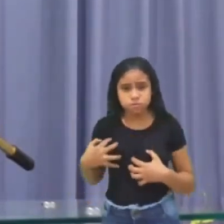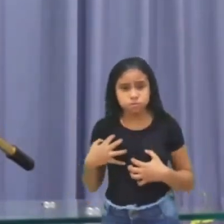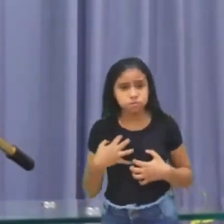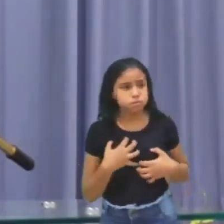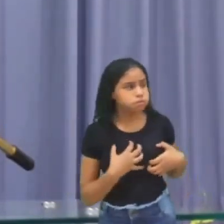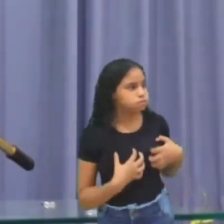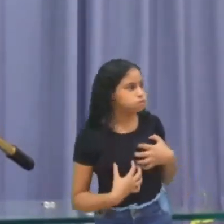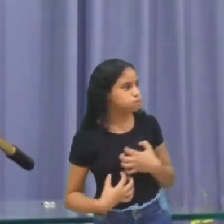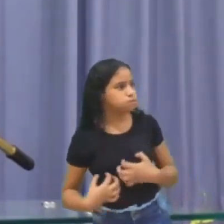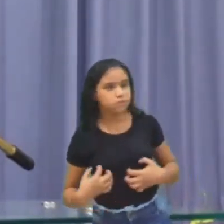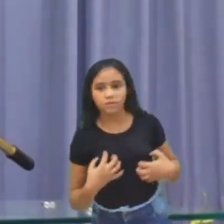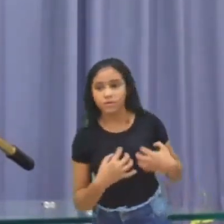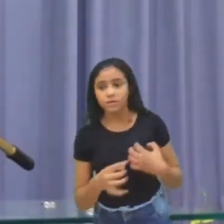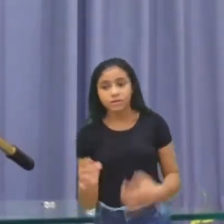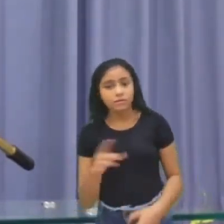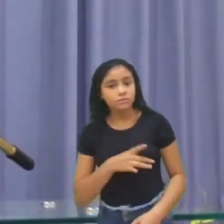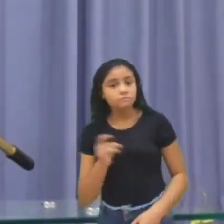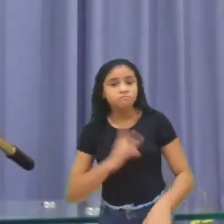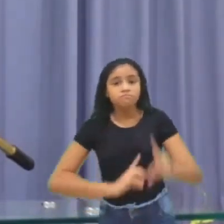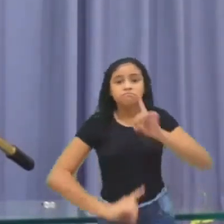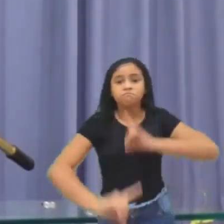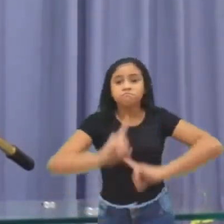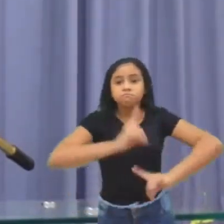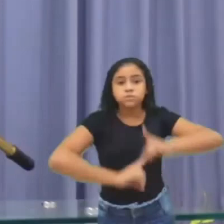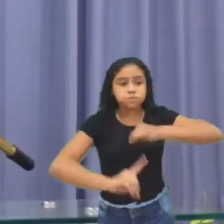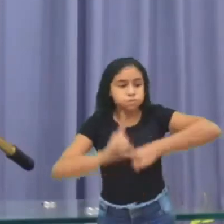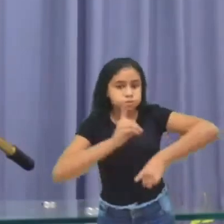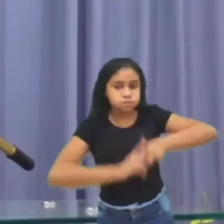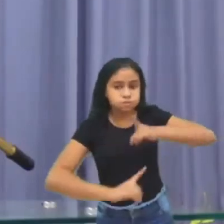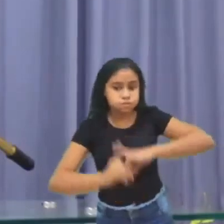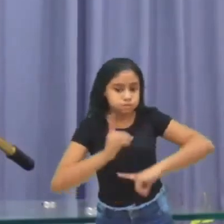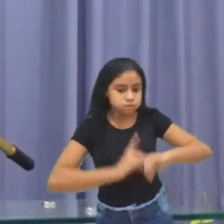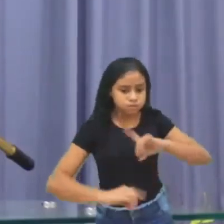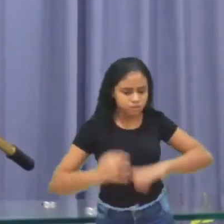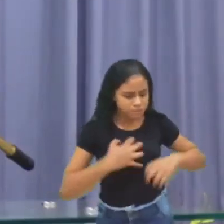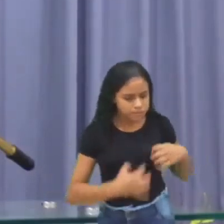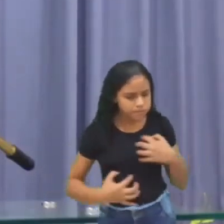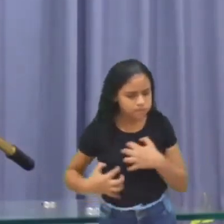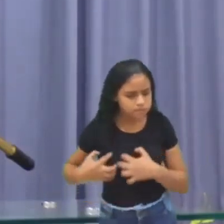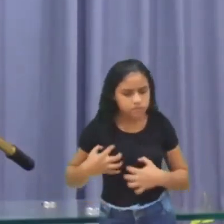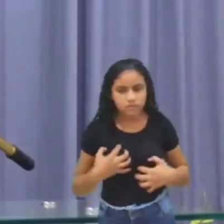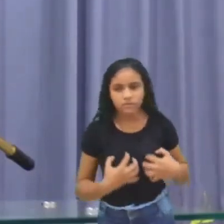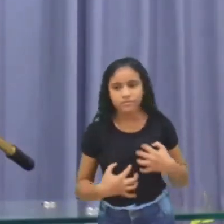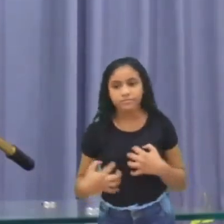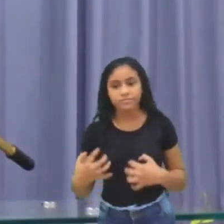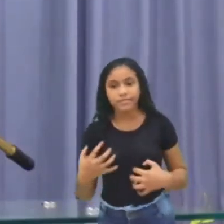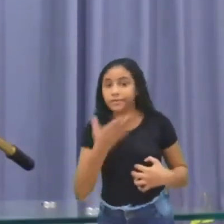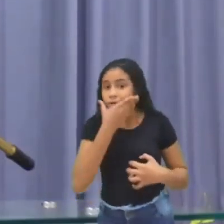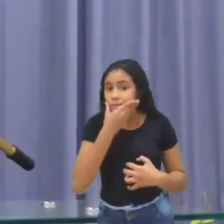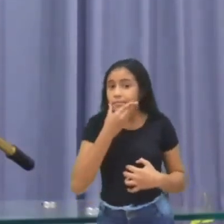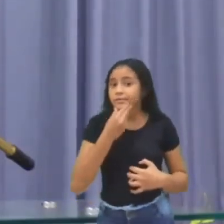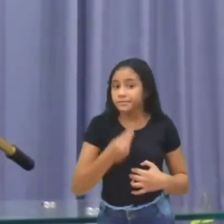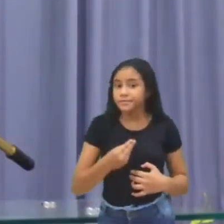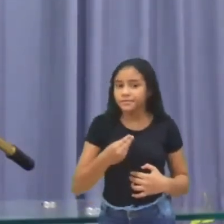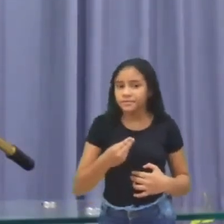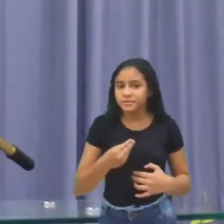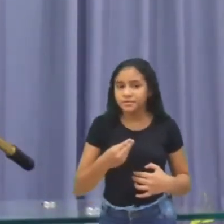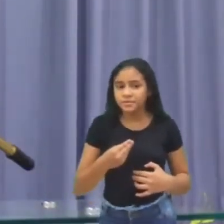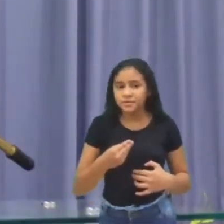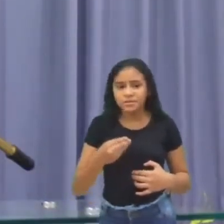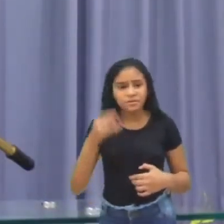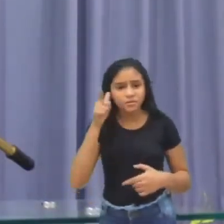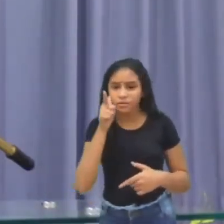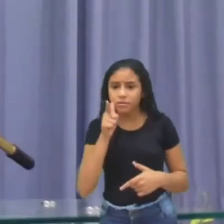amedrontados, deprimidos, numa depressão terrível. E quando o homem está assim, ele não consegue